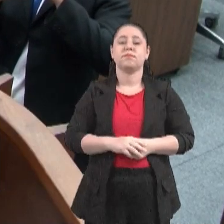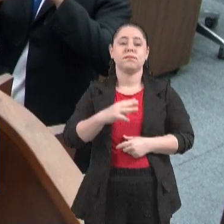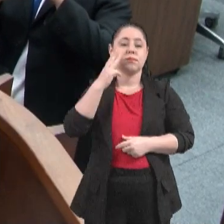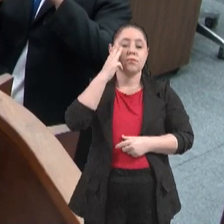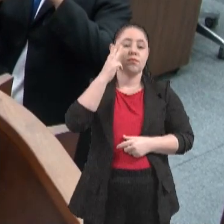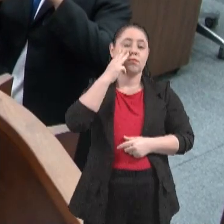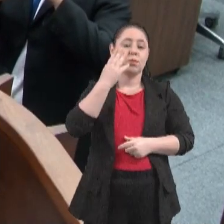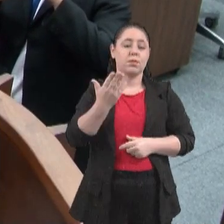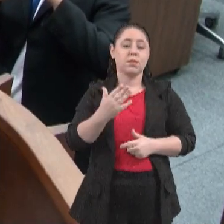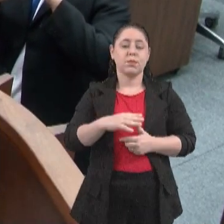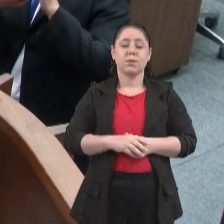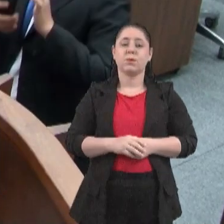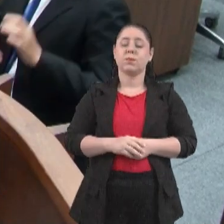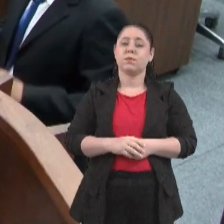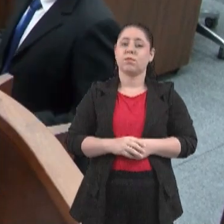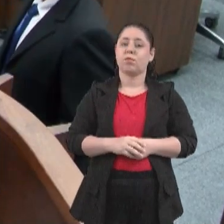Mara.